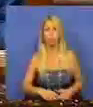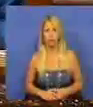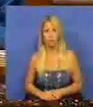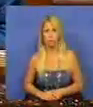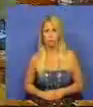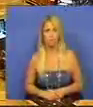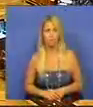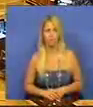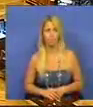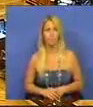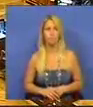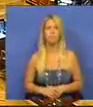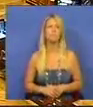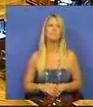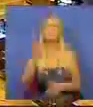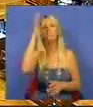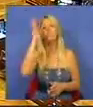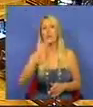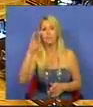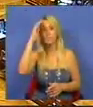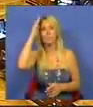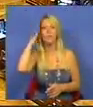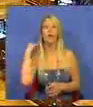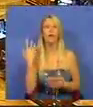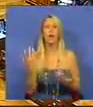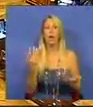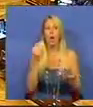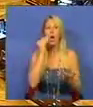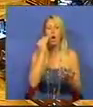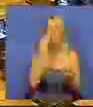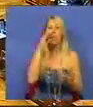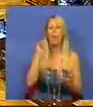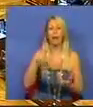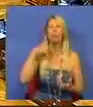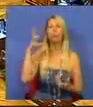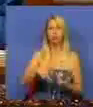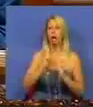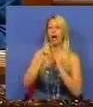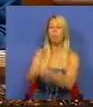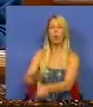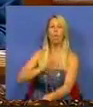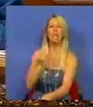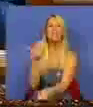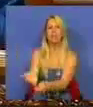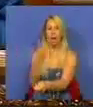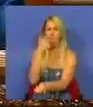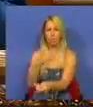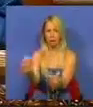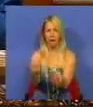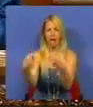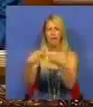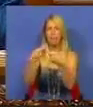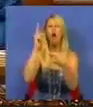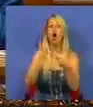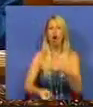Ficámos a saber em que gente o Banco de Portugal confiou. E ficámos a saber que quanto mais o